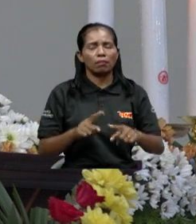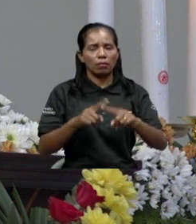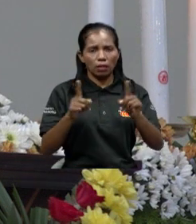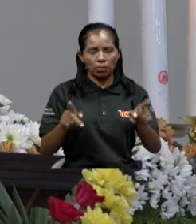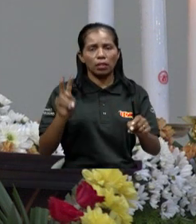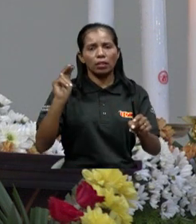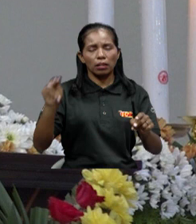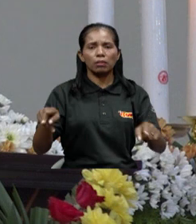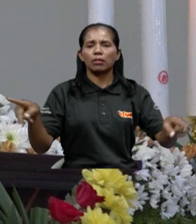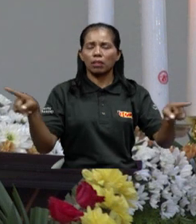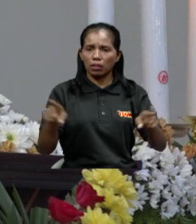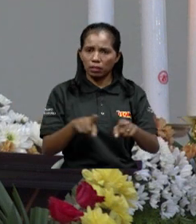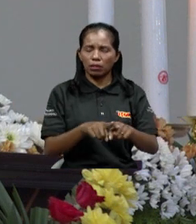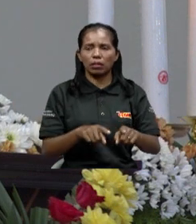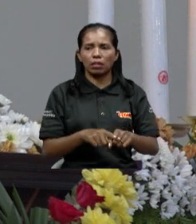mos